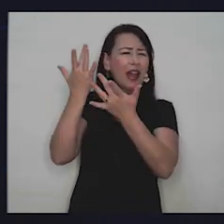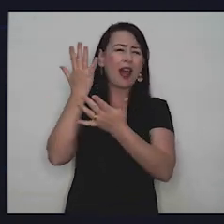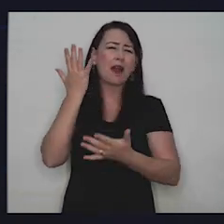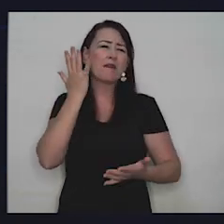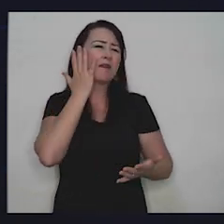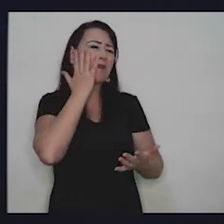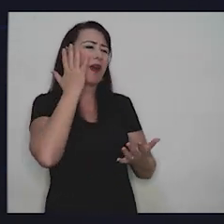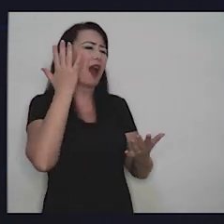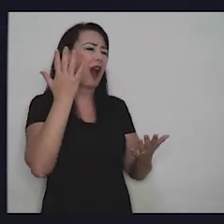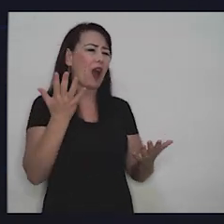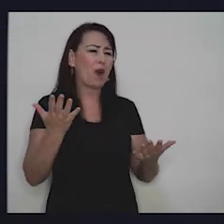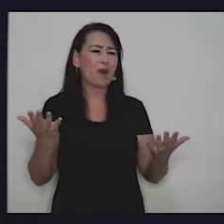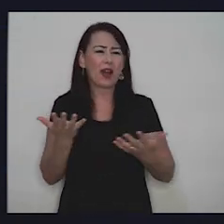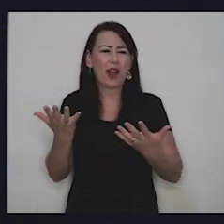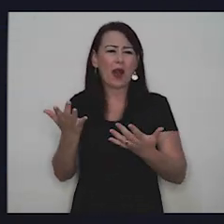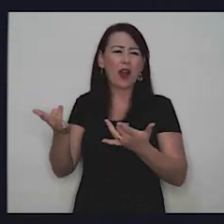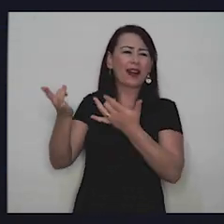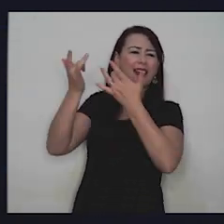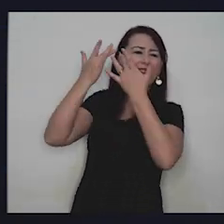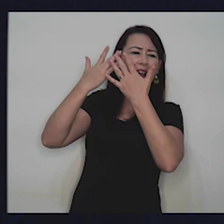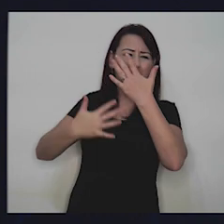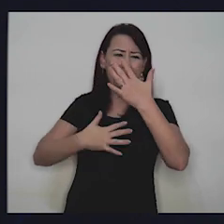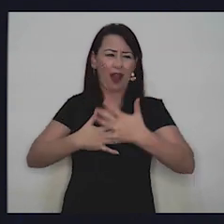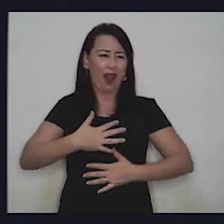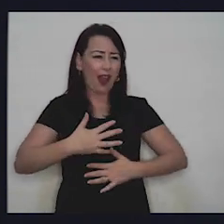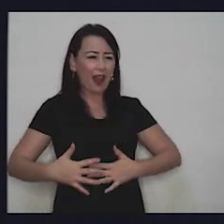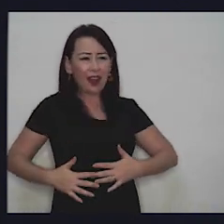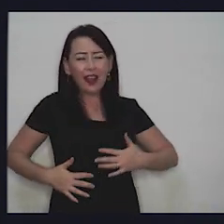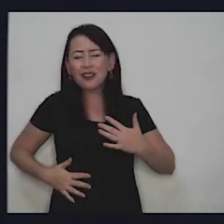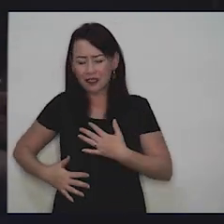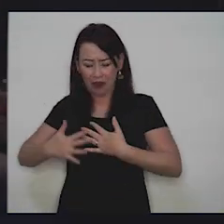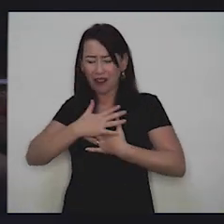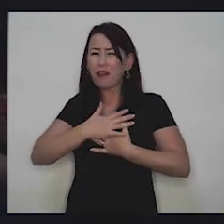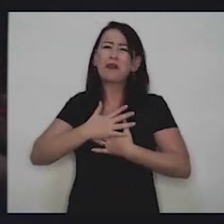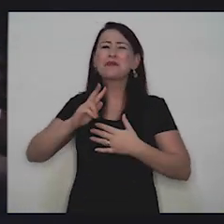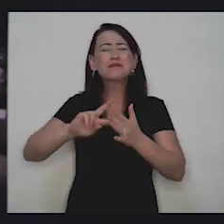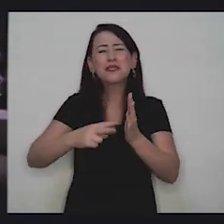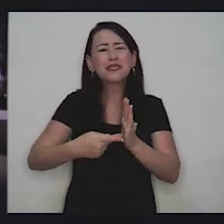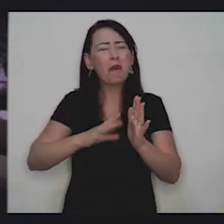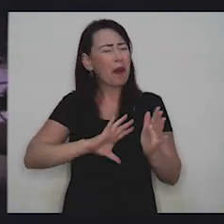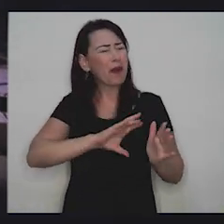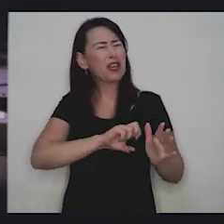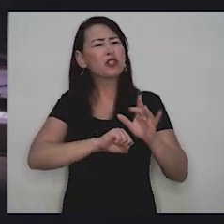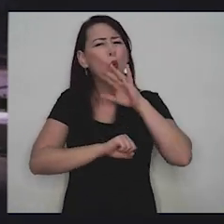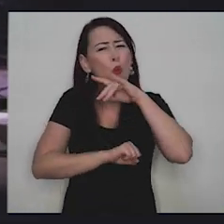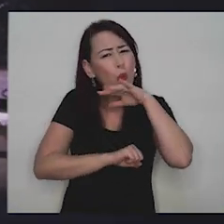no meu corpo, enfim, viram marcas de uma paixão ruim.